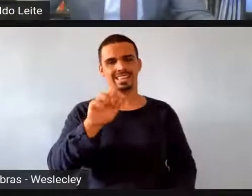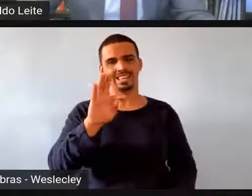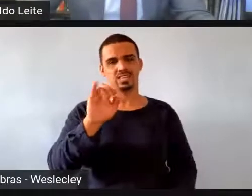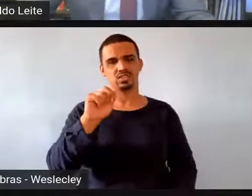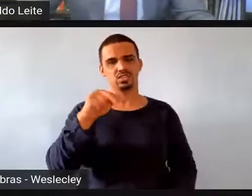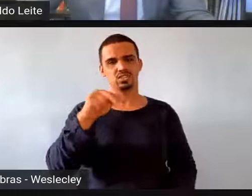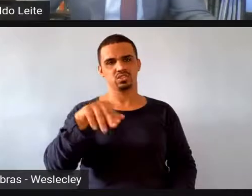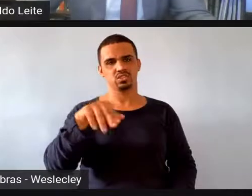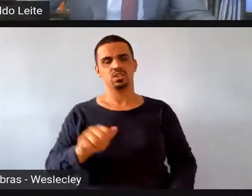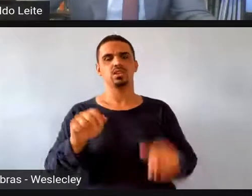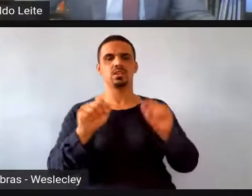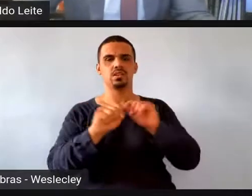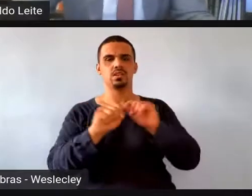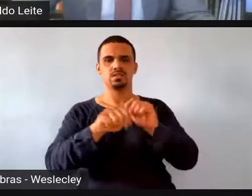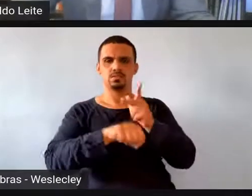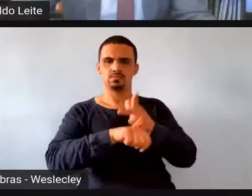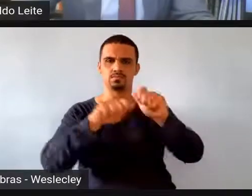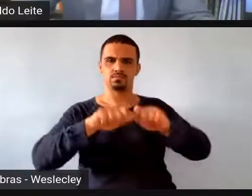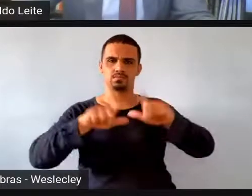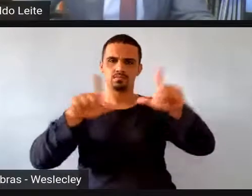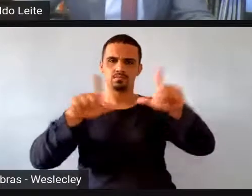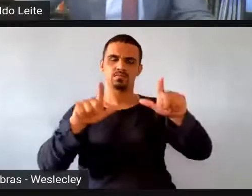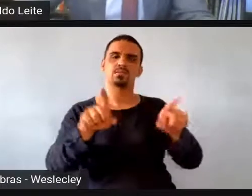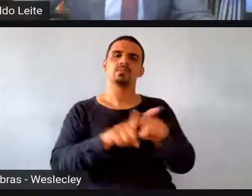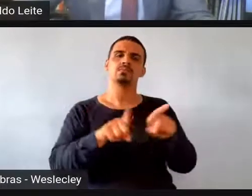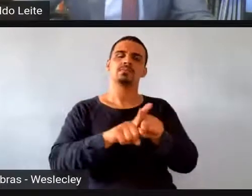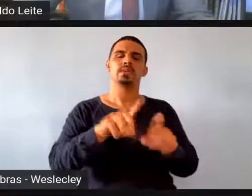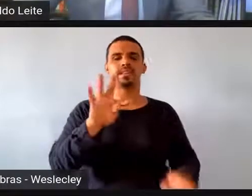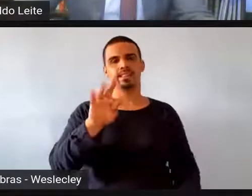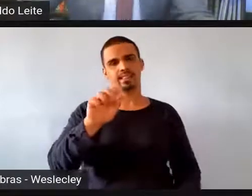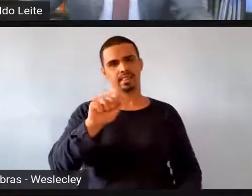da imagem, também a Tatiana e a Gabriela,